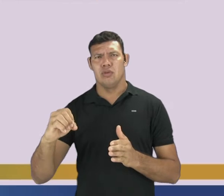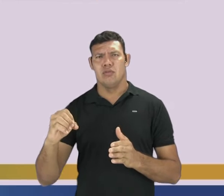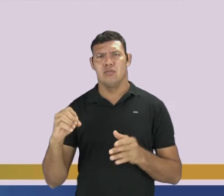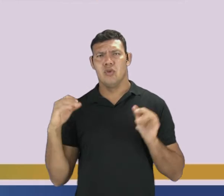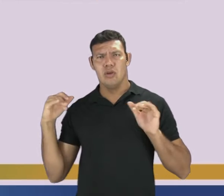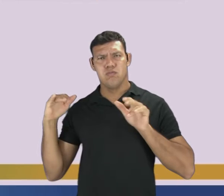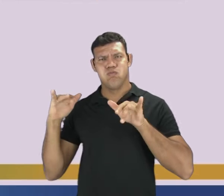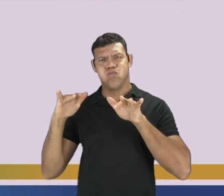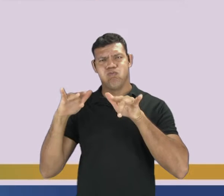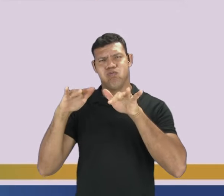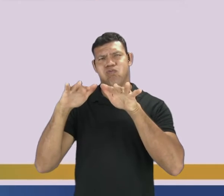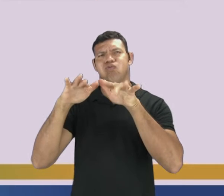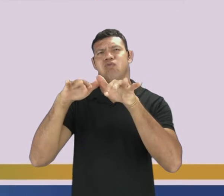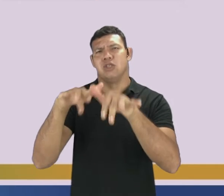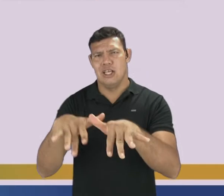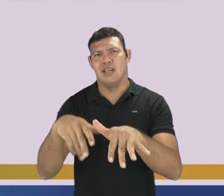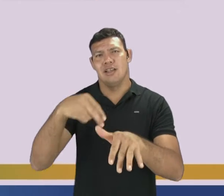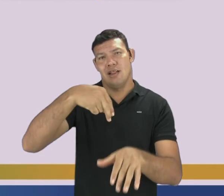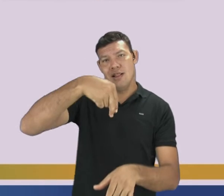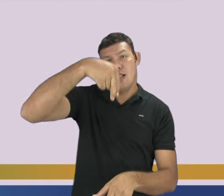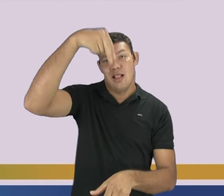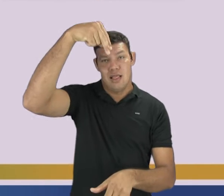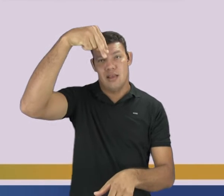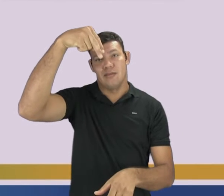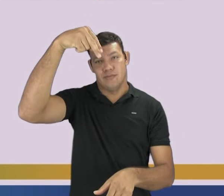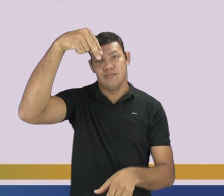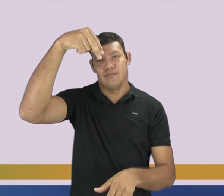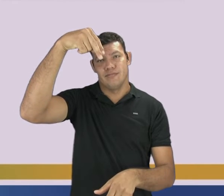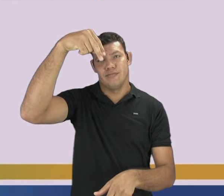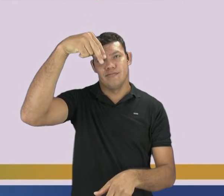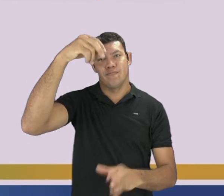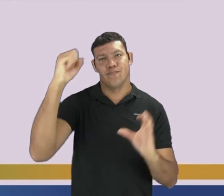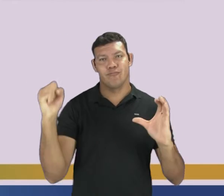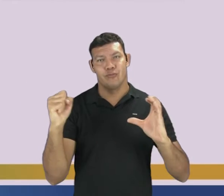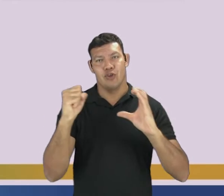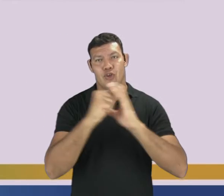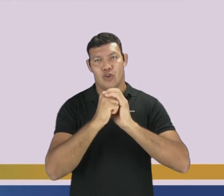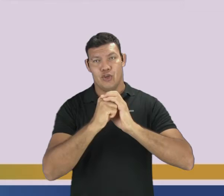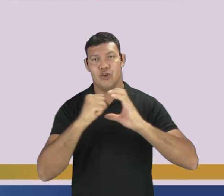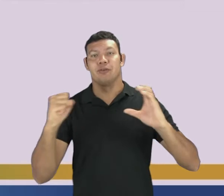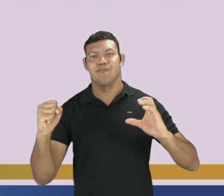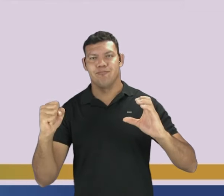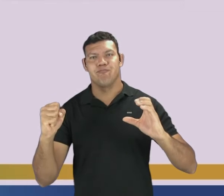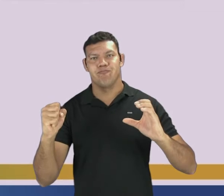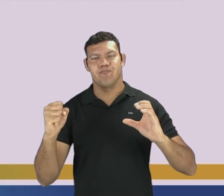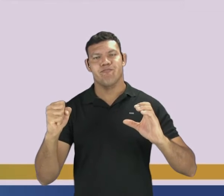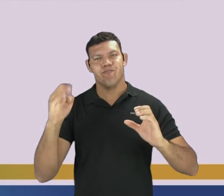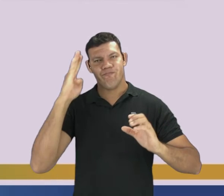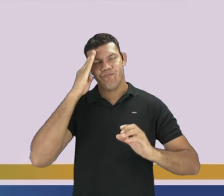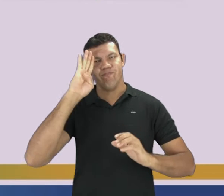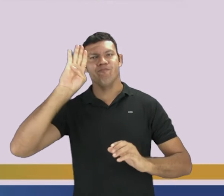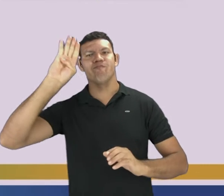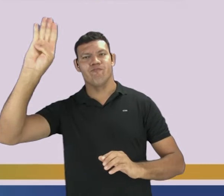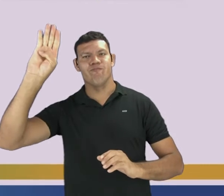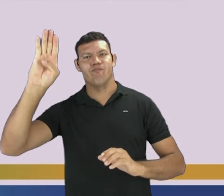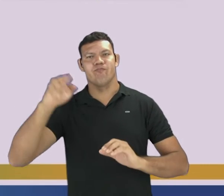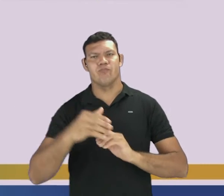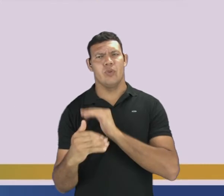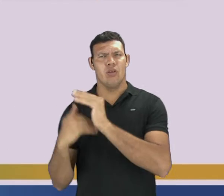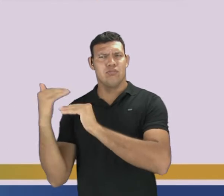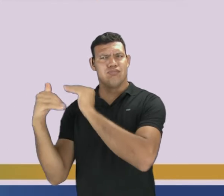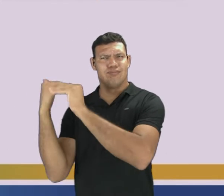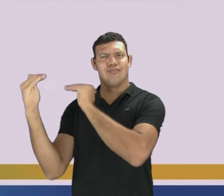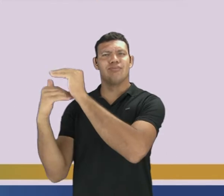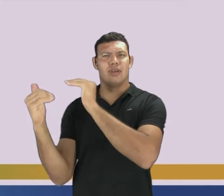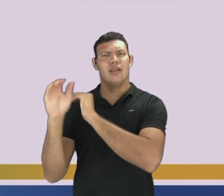se deslocando tanto para a região norte quanto para a região centro-oeste, né? Principalmente pelo o